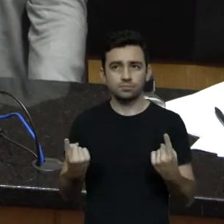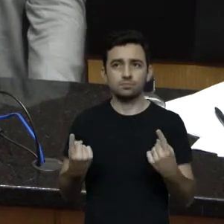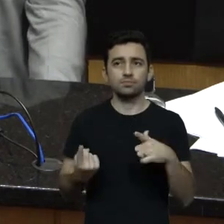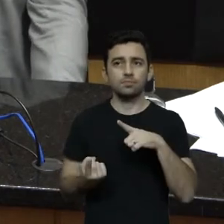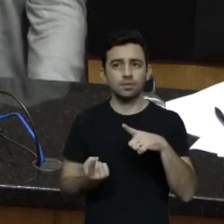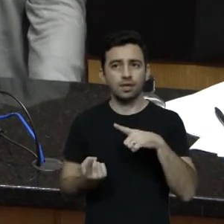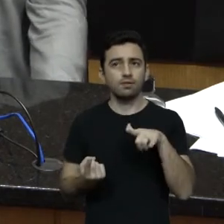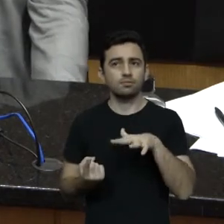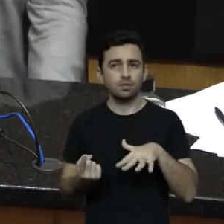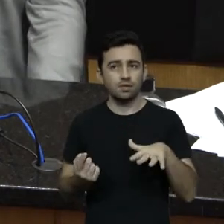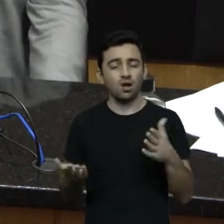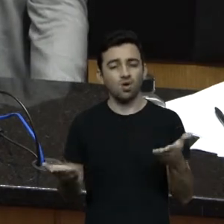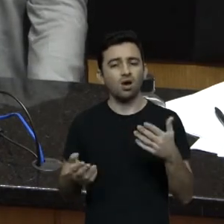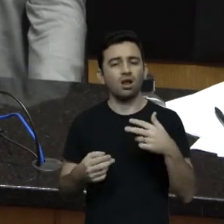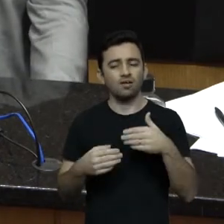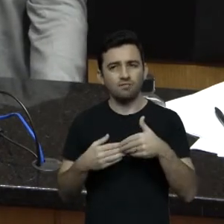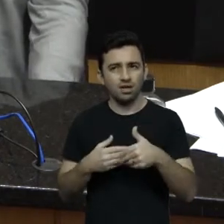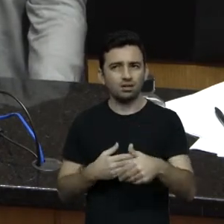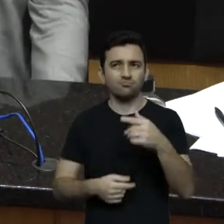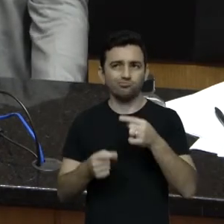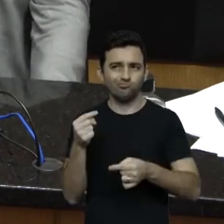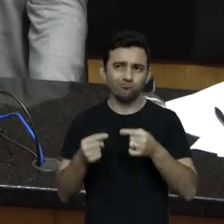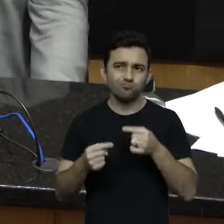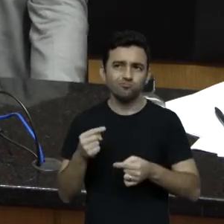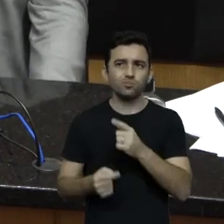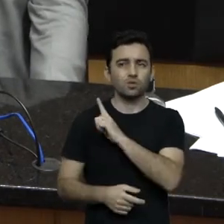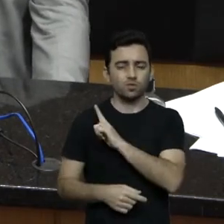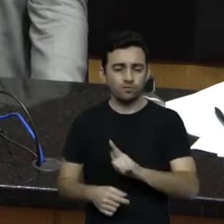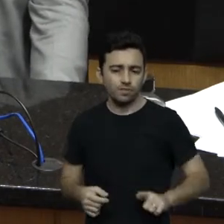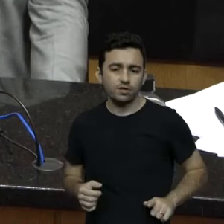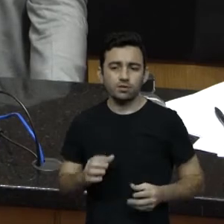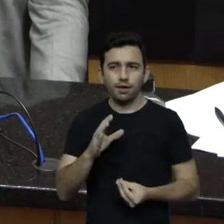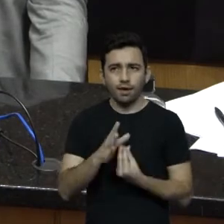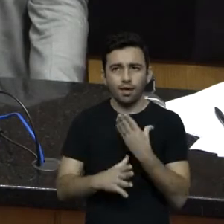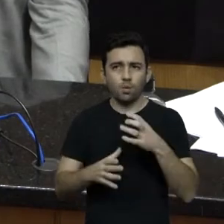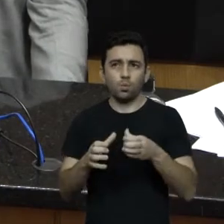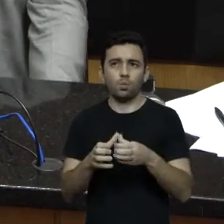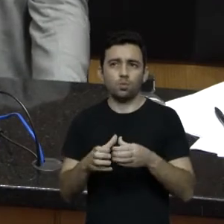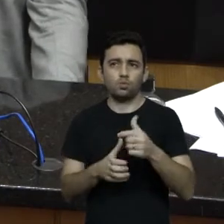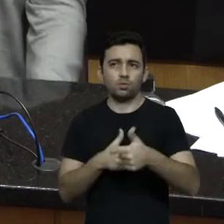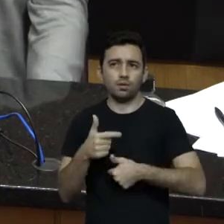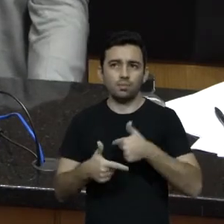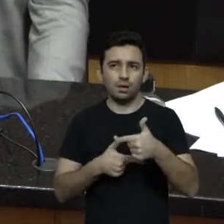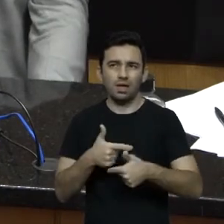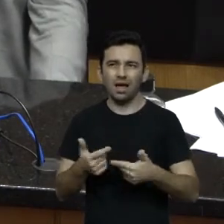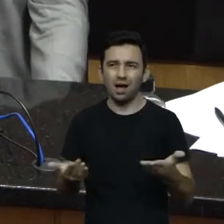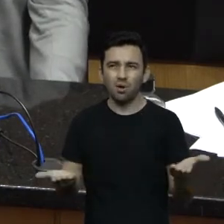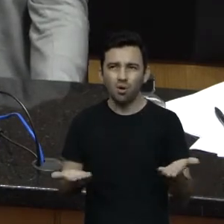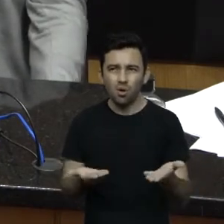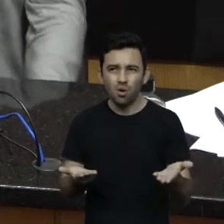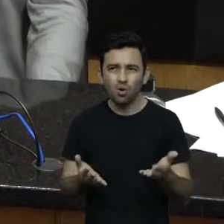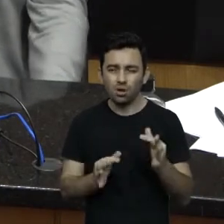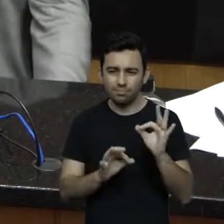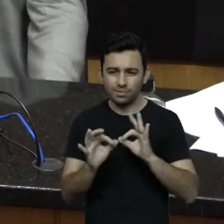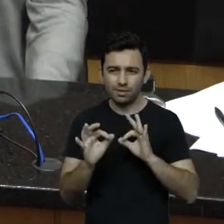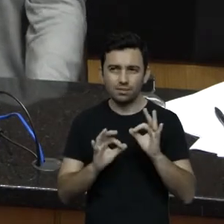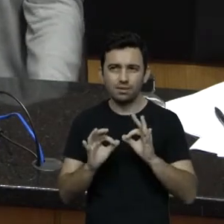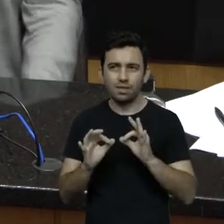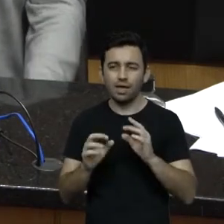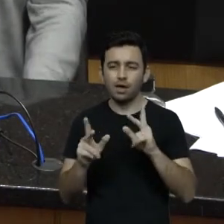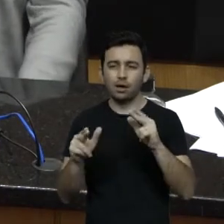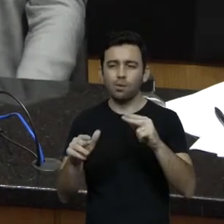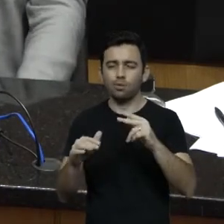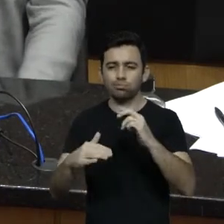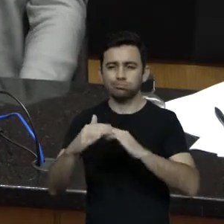espaço pela frente para discutir o governo vai montar um grupo de trabalho para tal mas mexer agora nesse início é voltar para